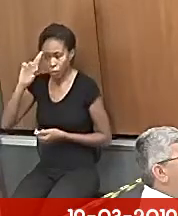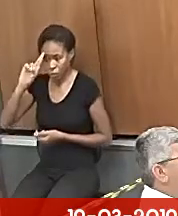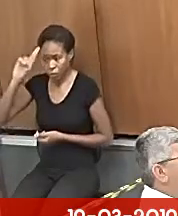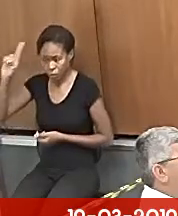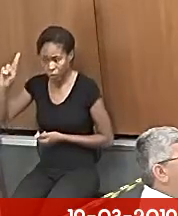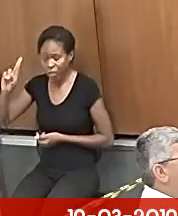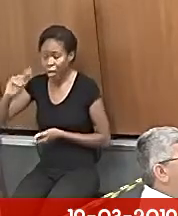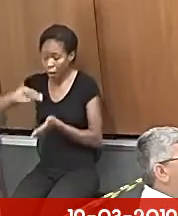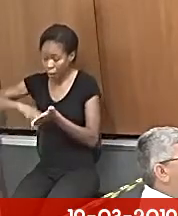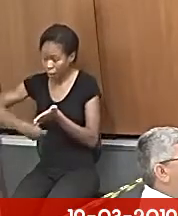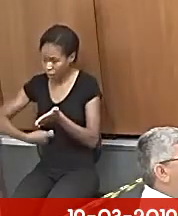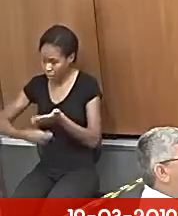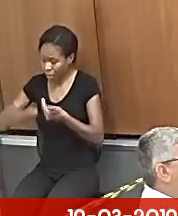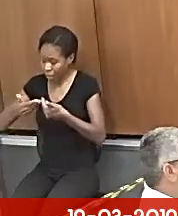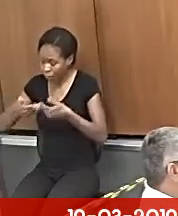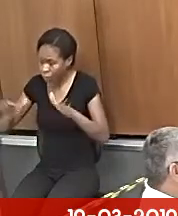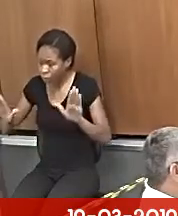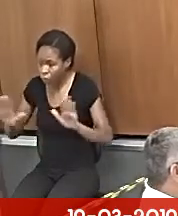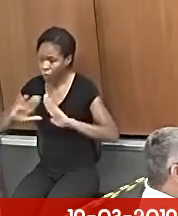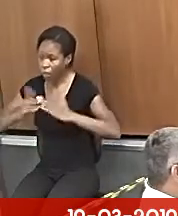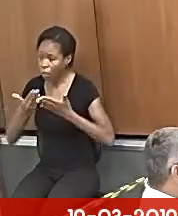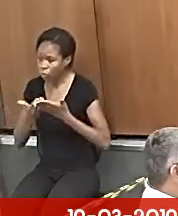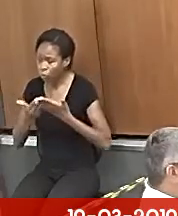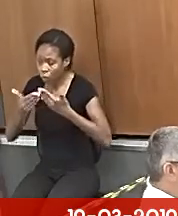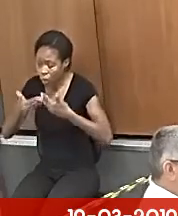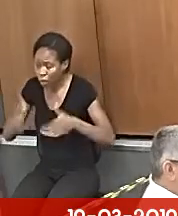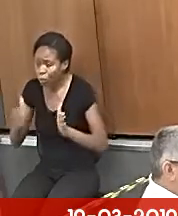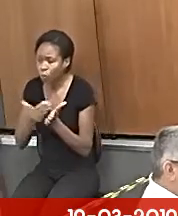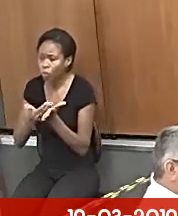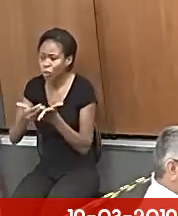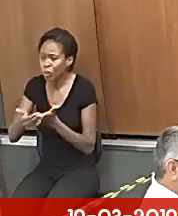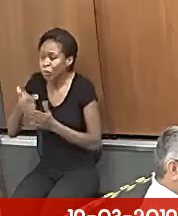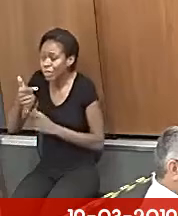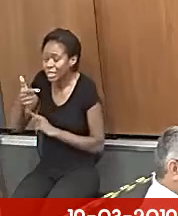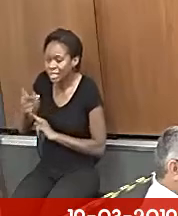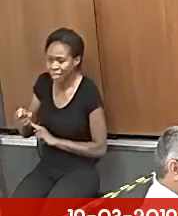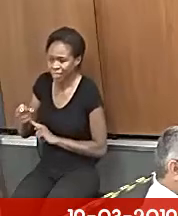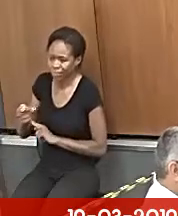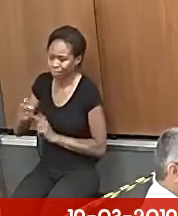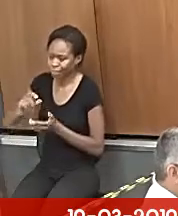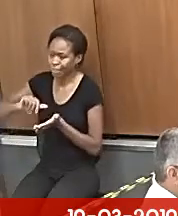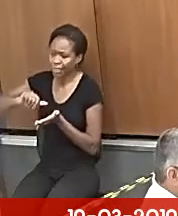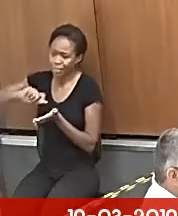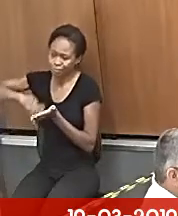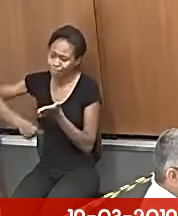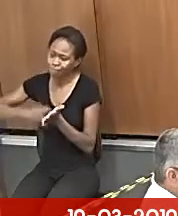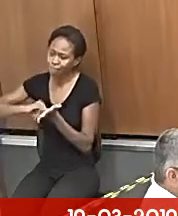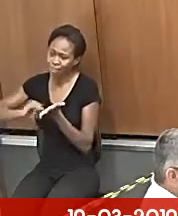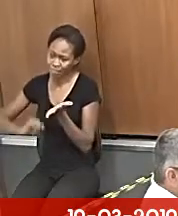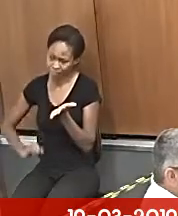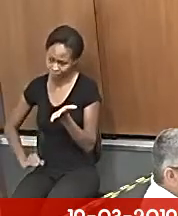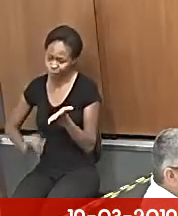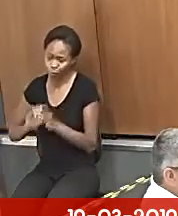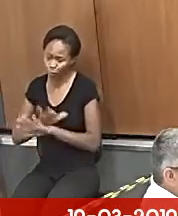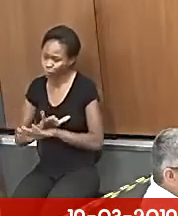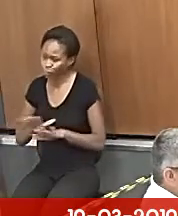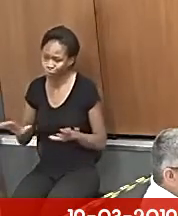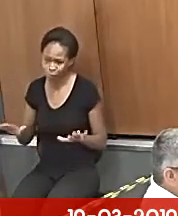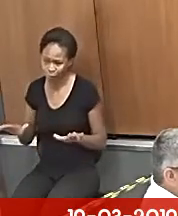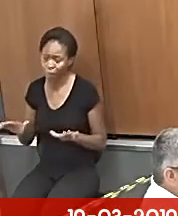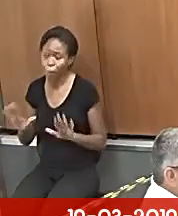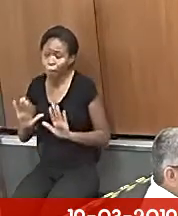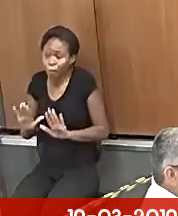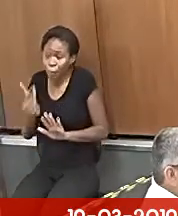matrículas apenas no primeiro ano sendo que tinha muito mais demanda para ser atendida mas não podia os pais naquela oportunidade